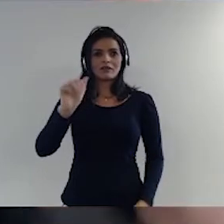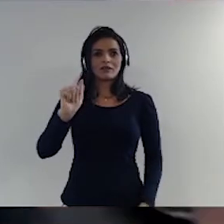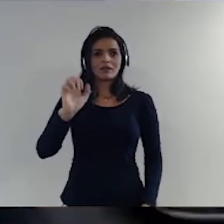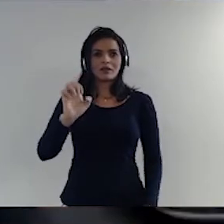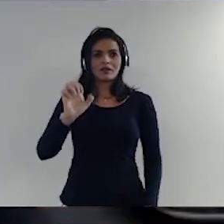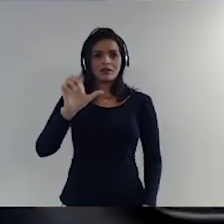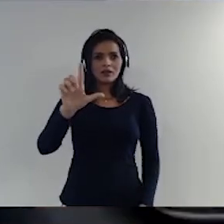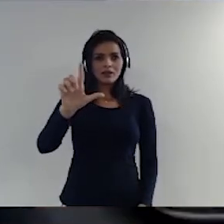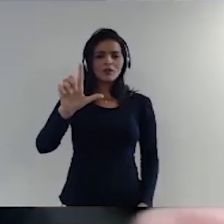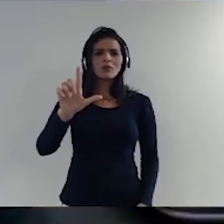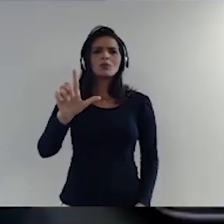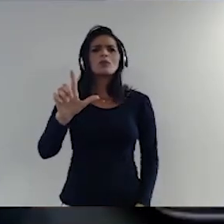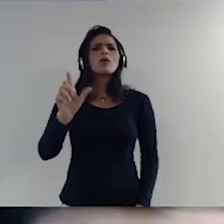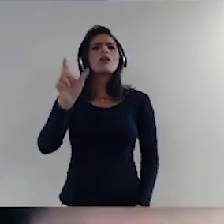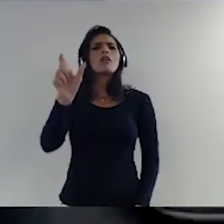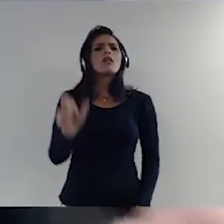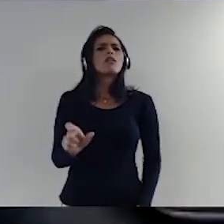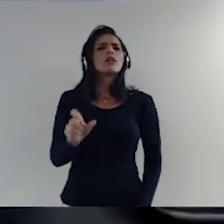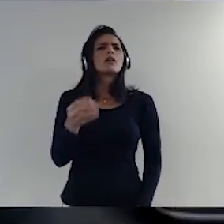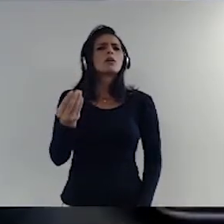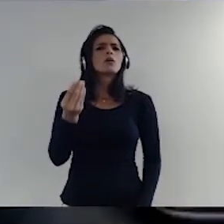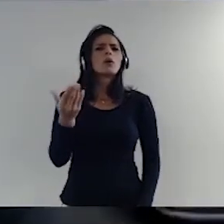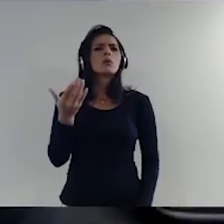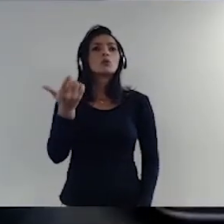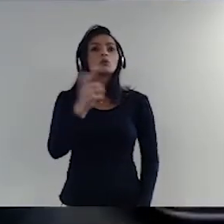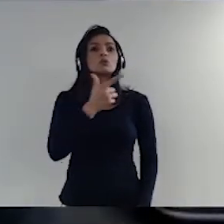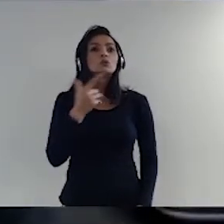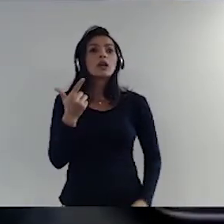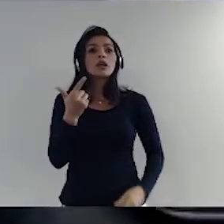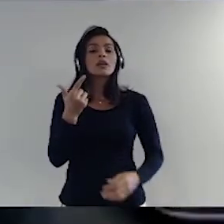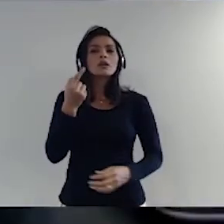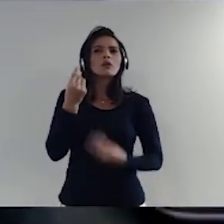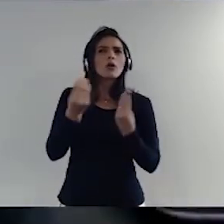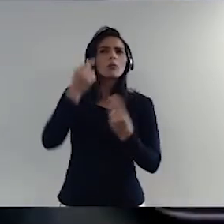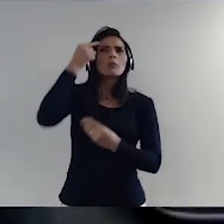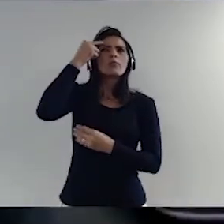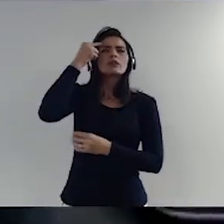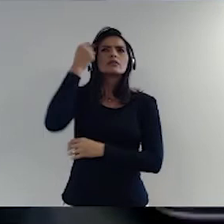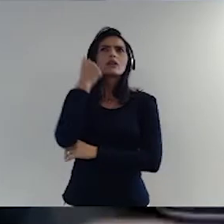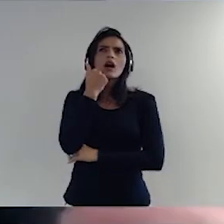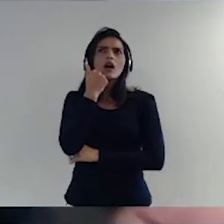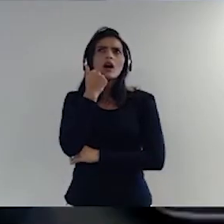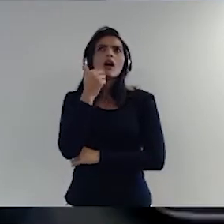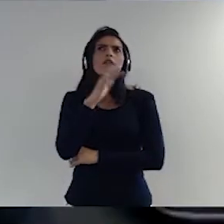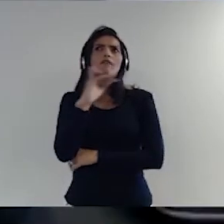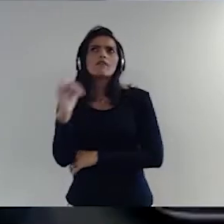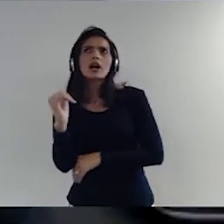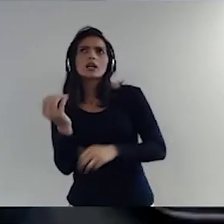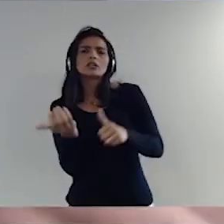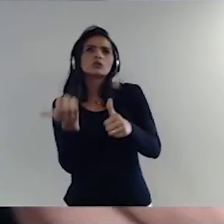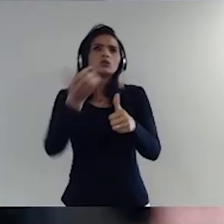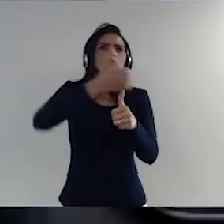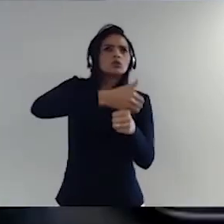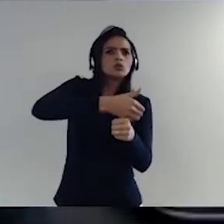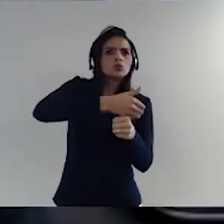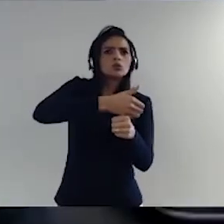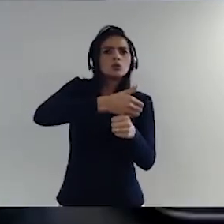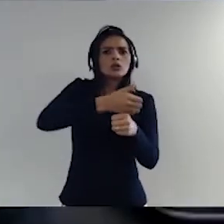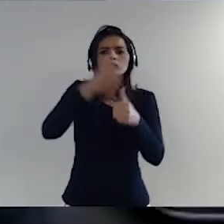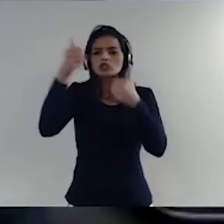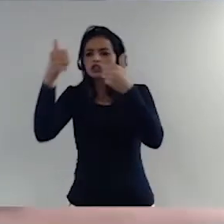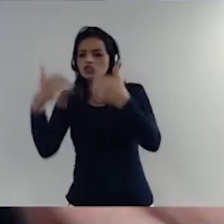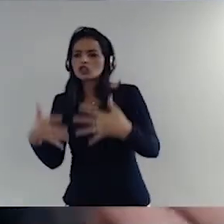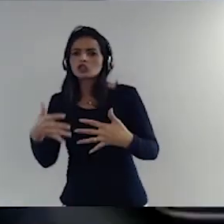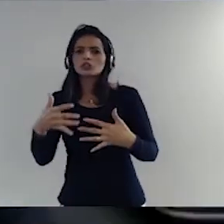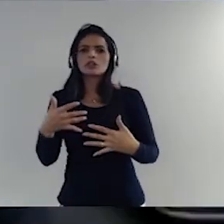há cabimento em se pensar, por exemplo, na tentativa de substituir a sustentação